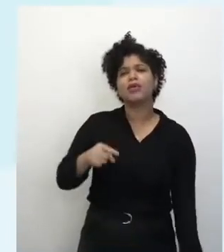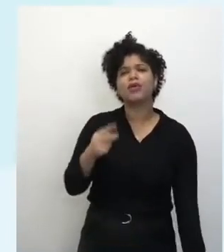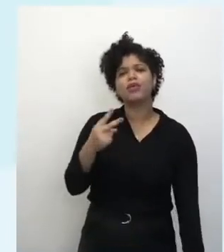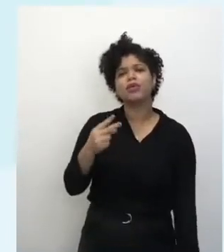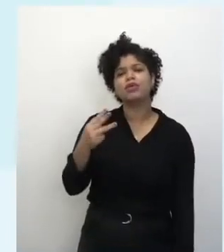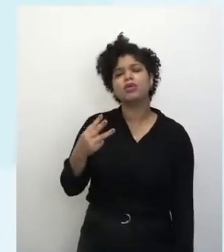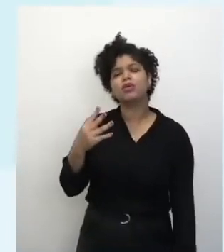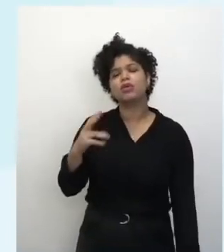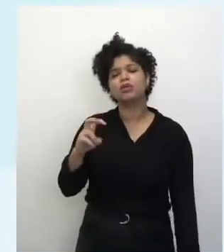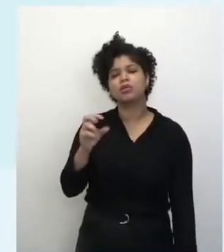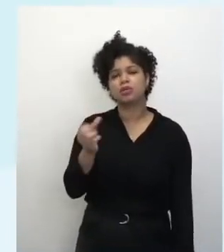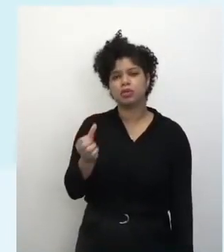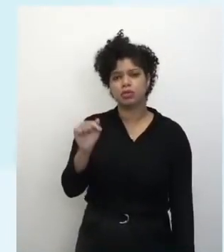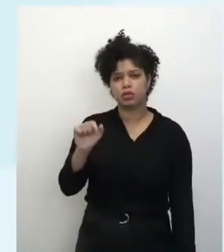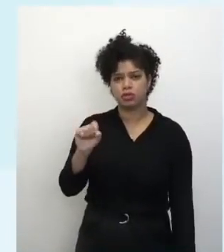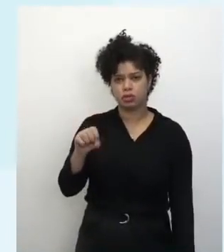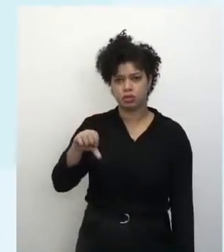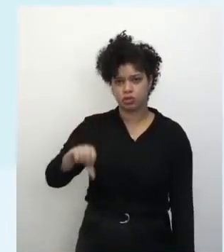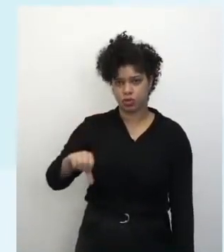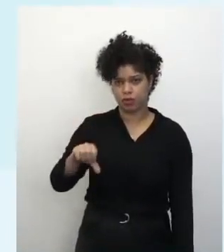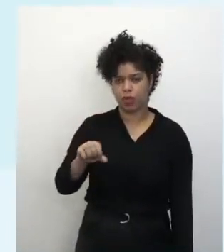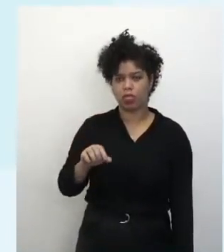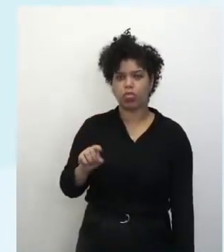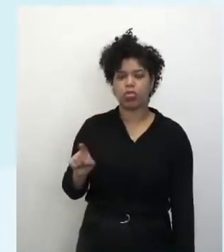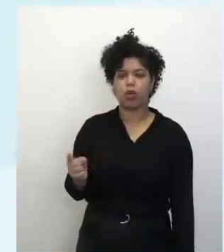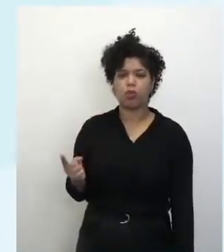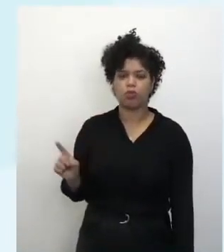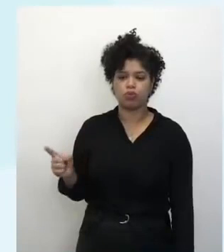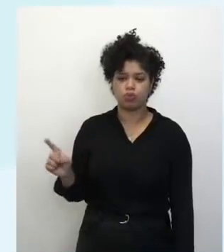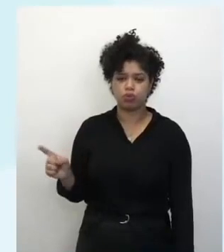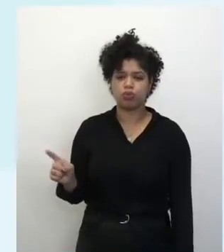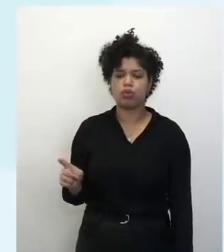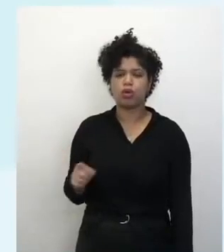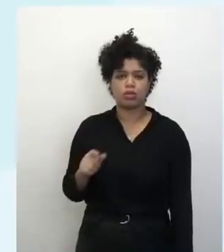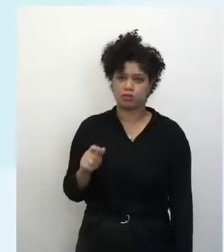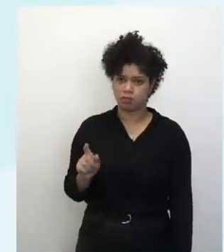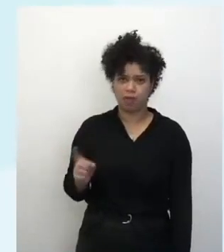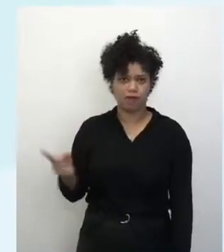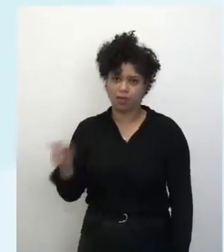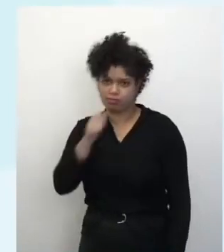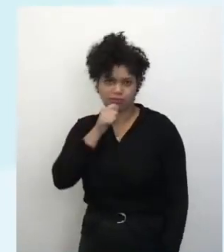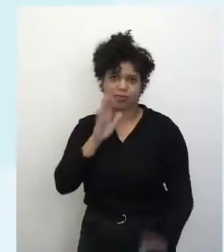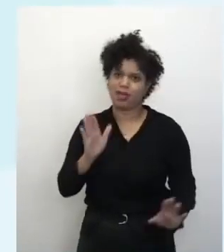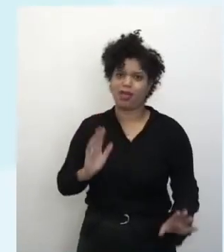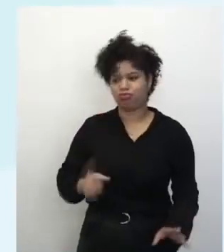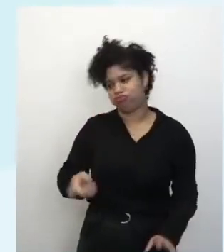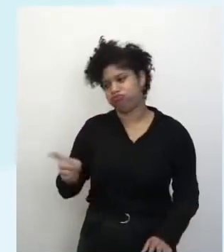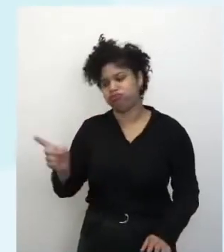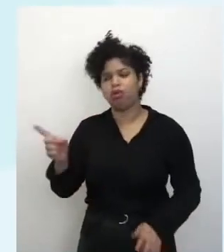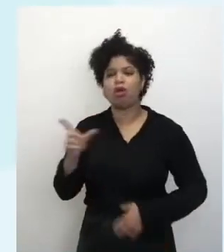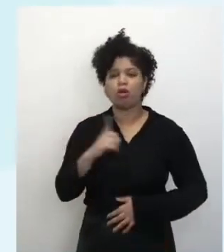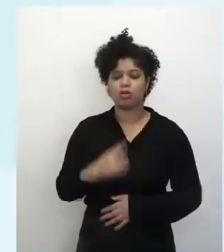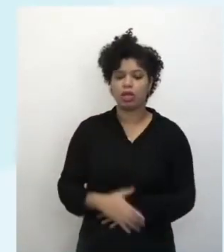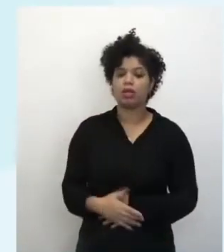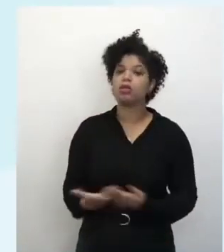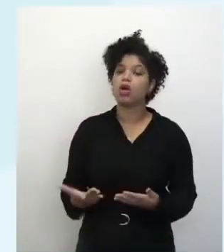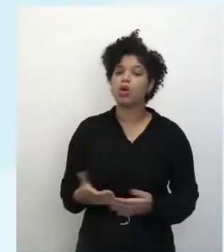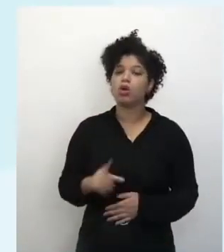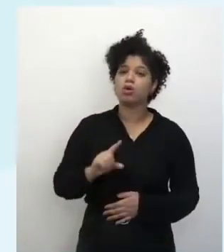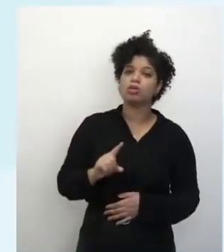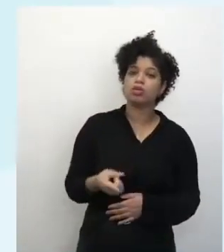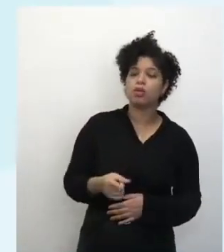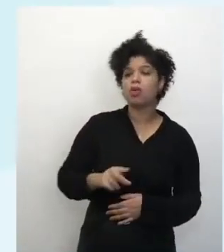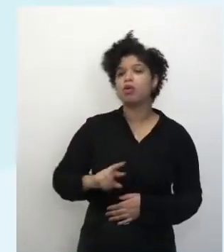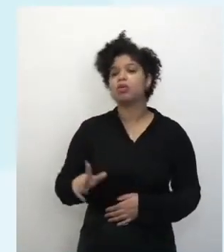6, 7, 8, 9, reticências. É um número que não tem fim. Tá, então ou ele vai ser dízima ou ele não vai ser dízima. Mas